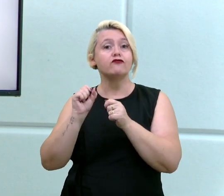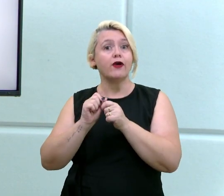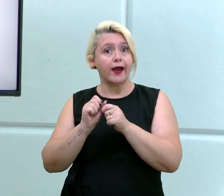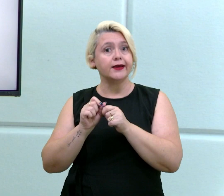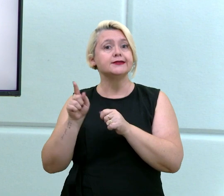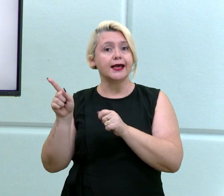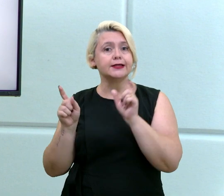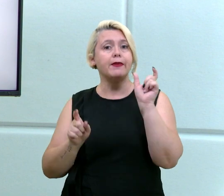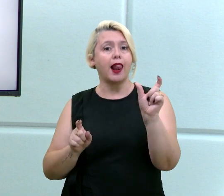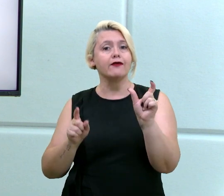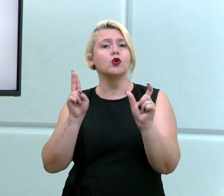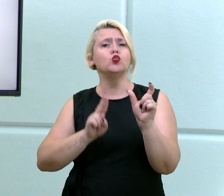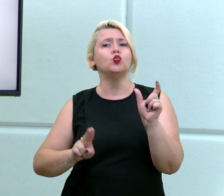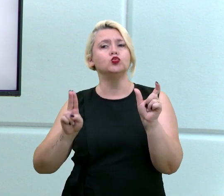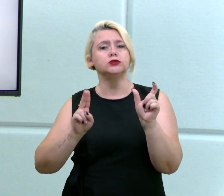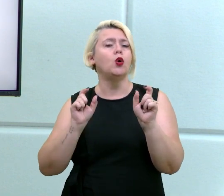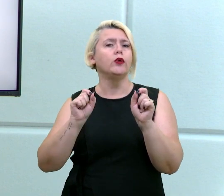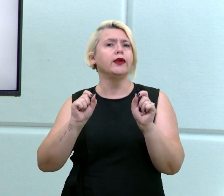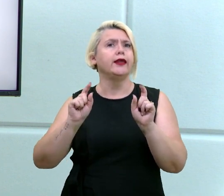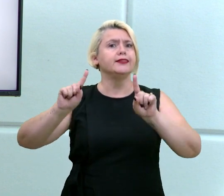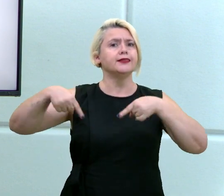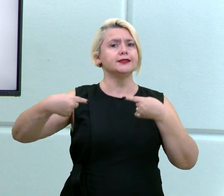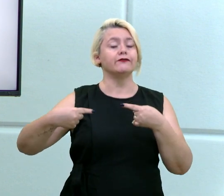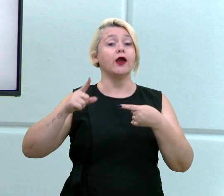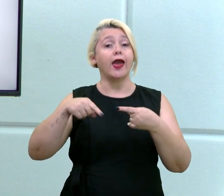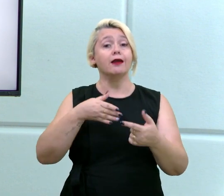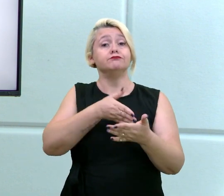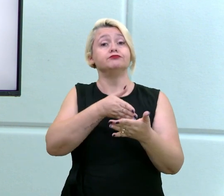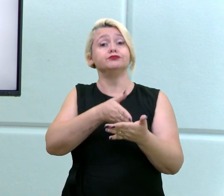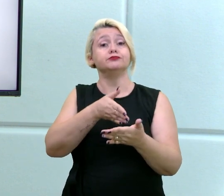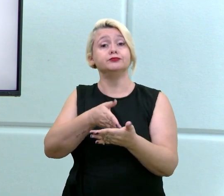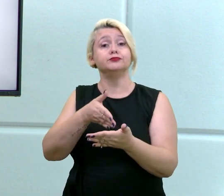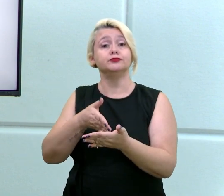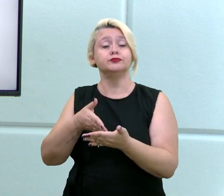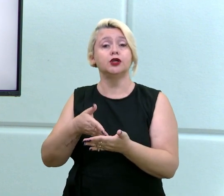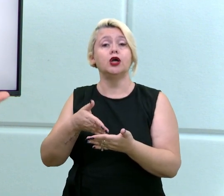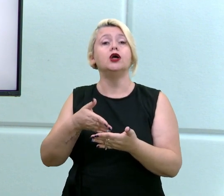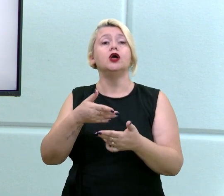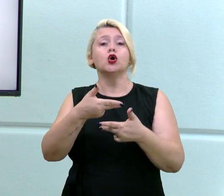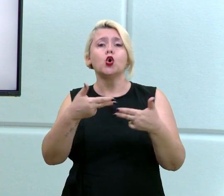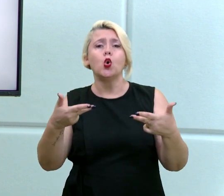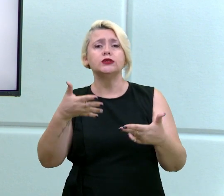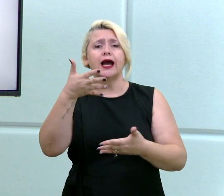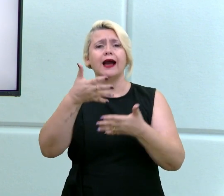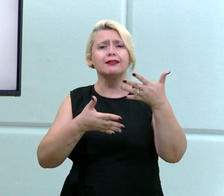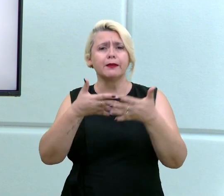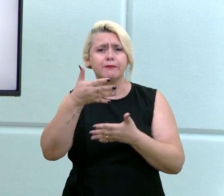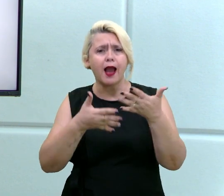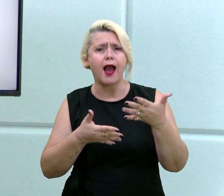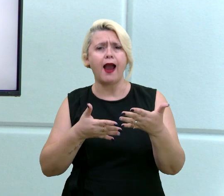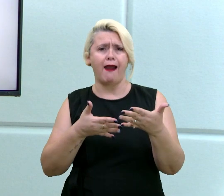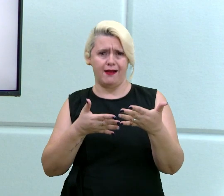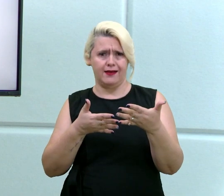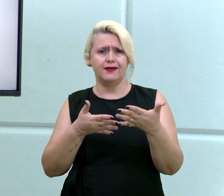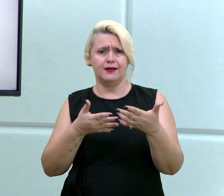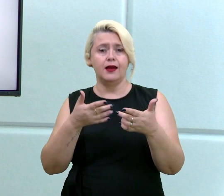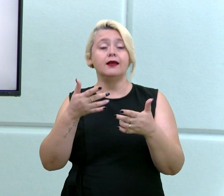essa palavra. O que são desafios? São obstáculos, são as coisas que impedem ou que atrapalham, são